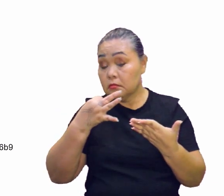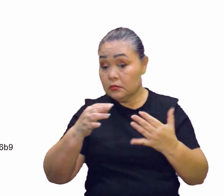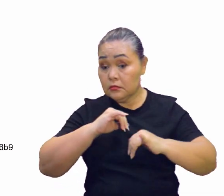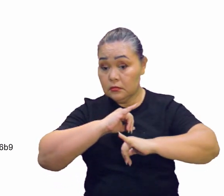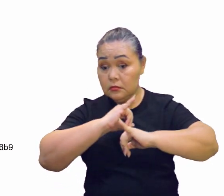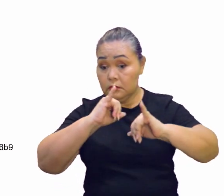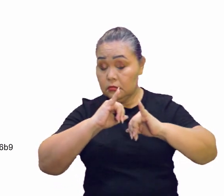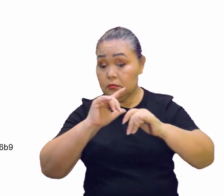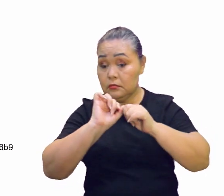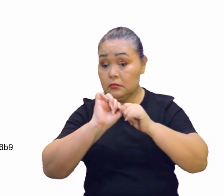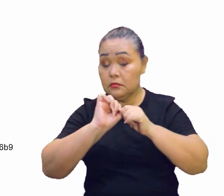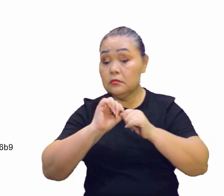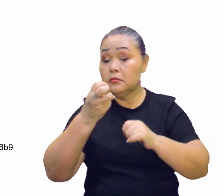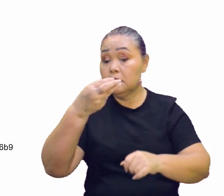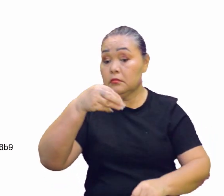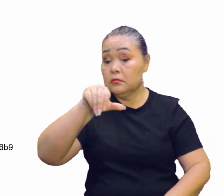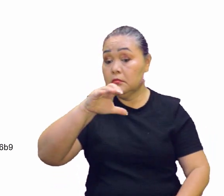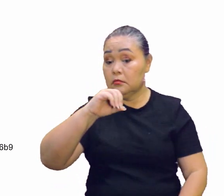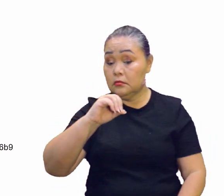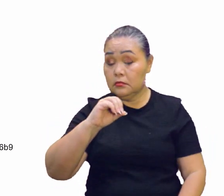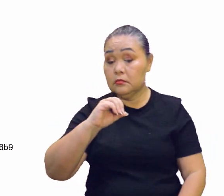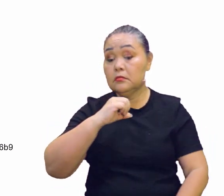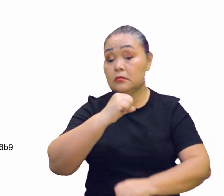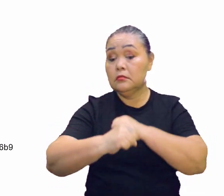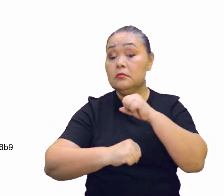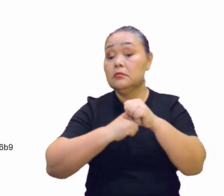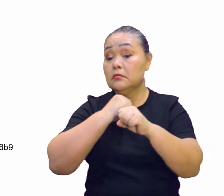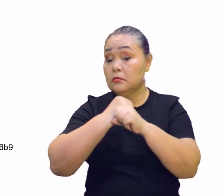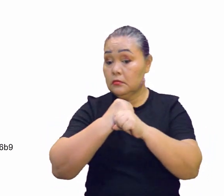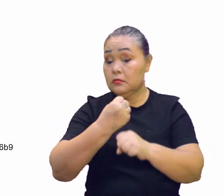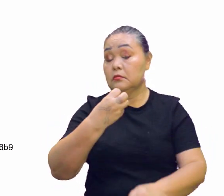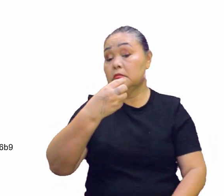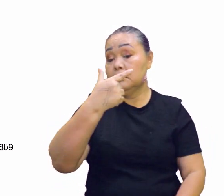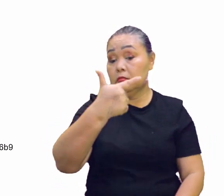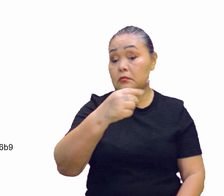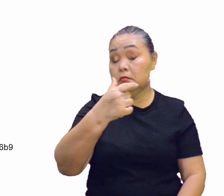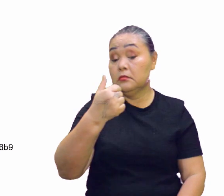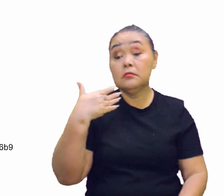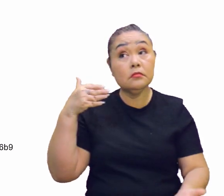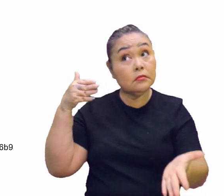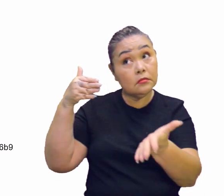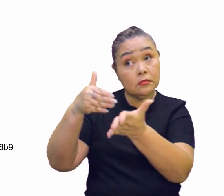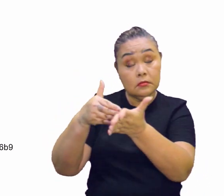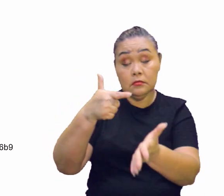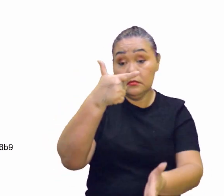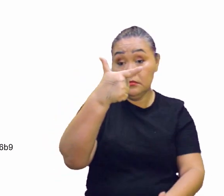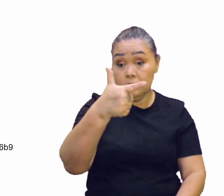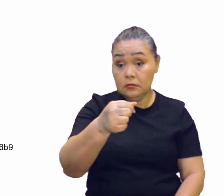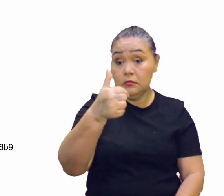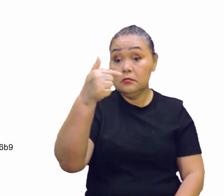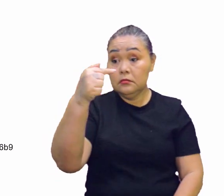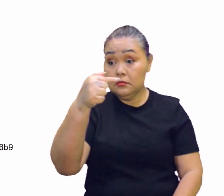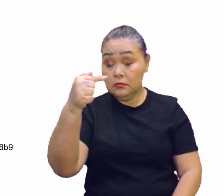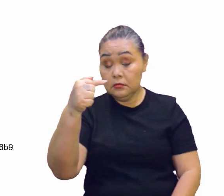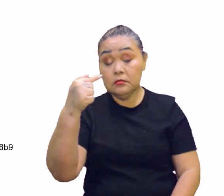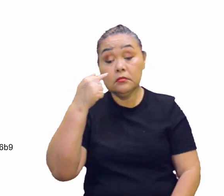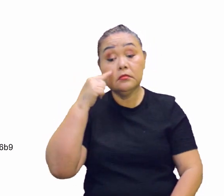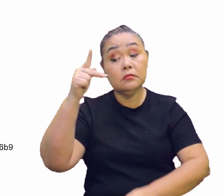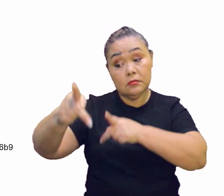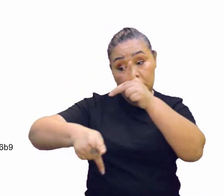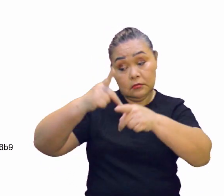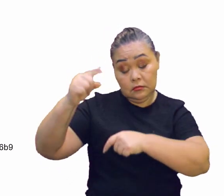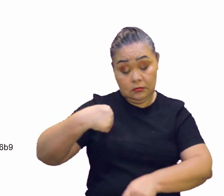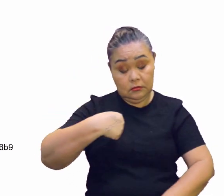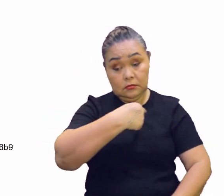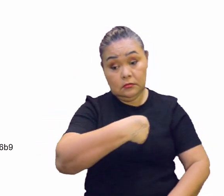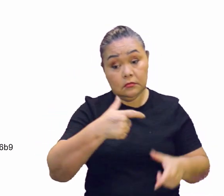recentemente, agora em março de 2024, que até 2077 a população chinesa vai